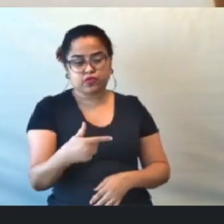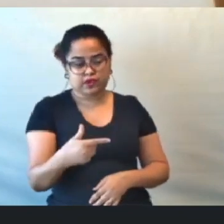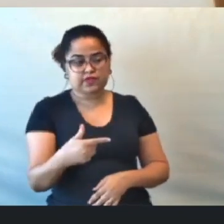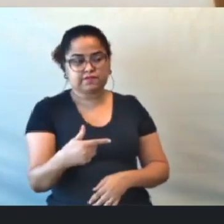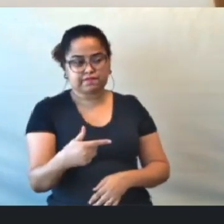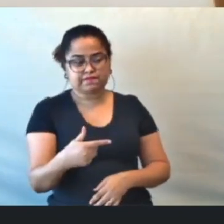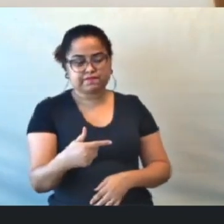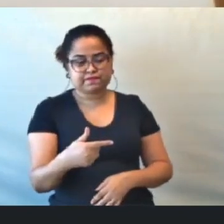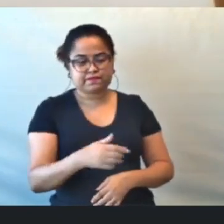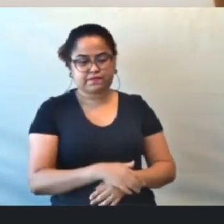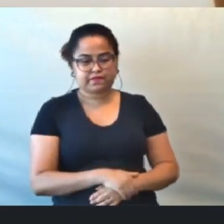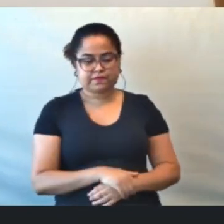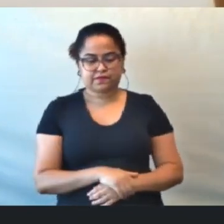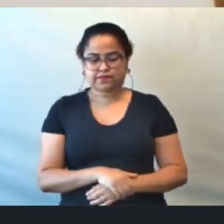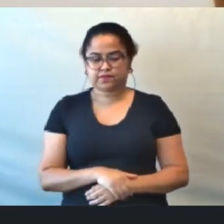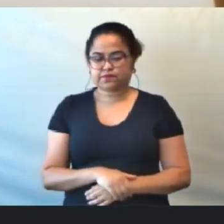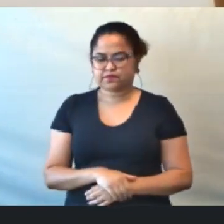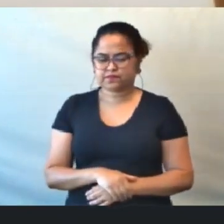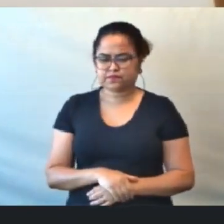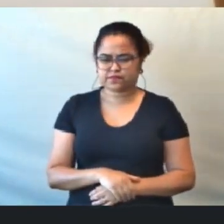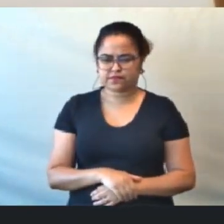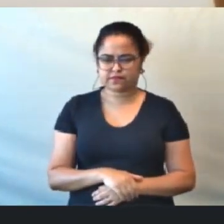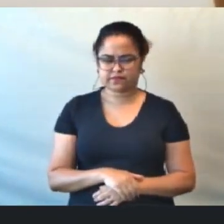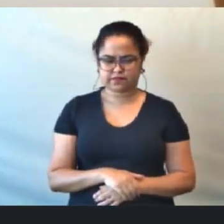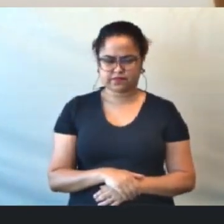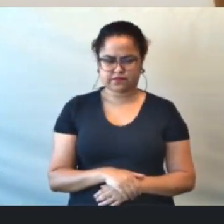Tá. 22 do 11